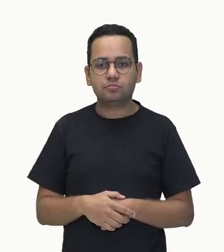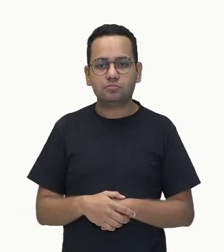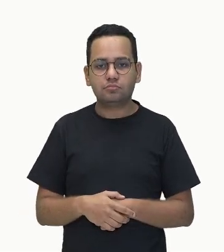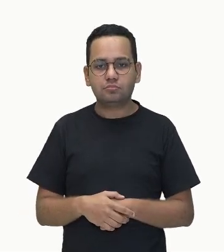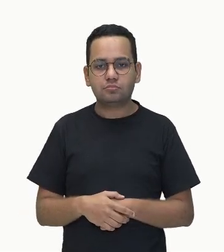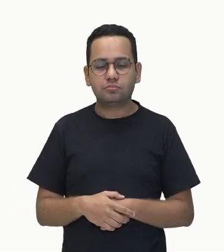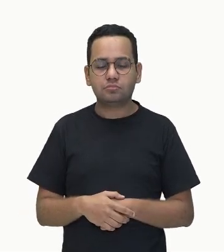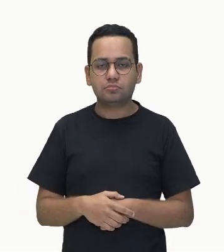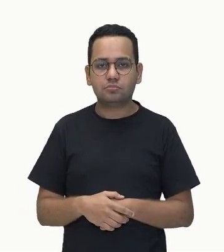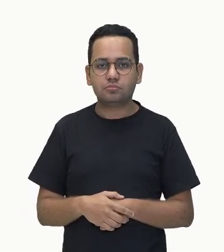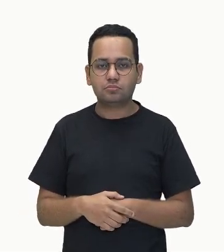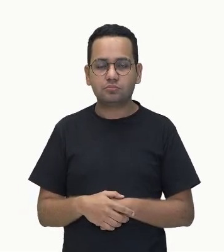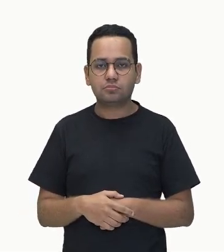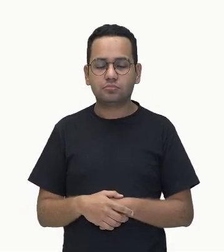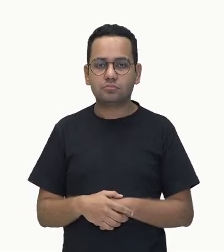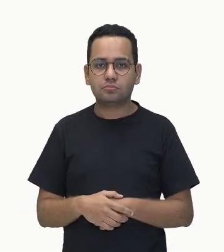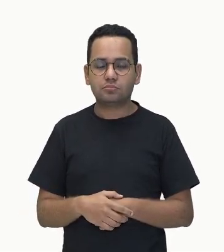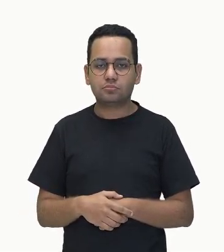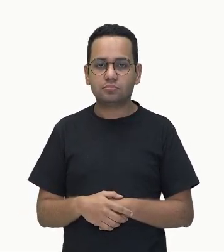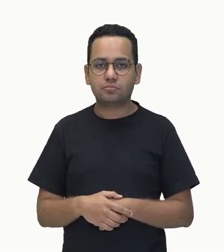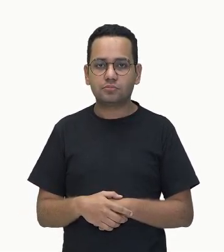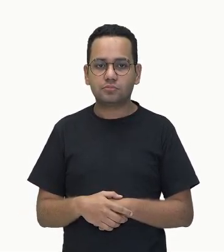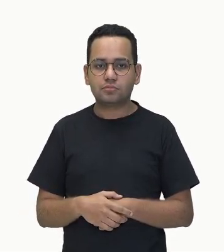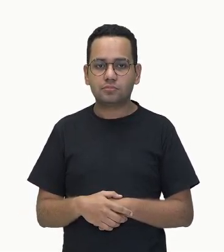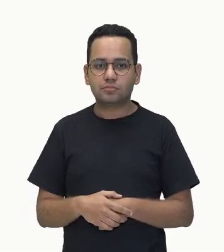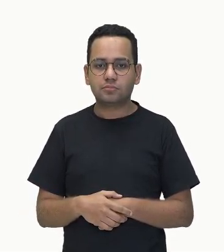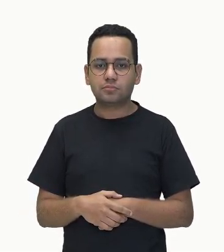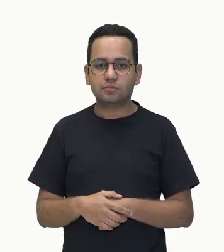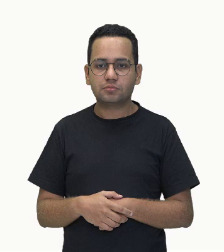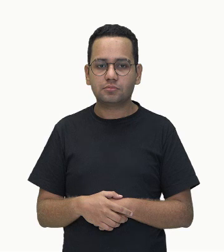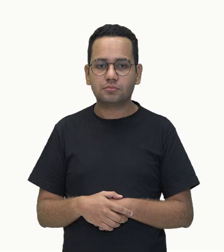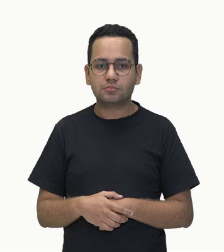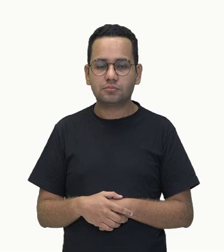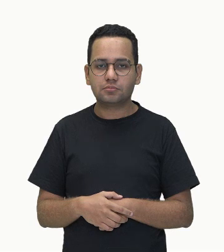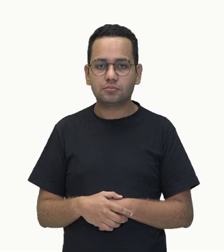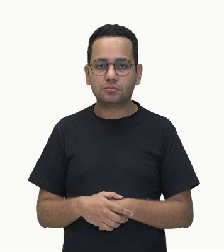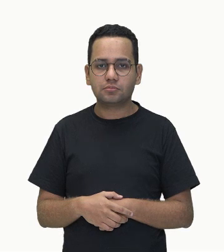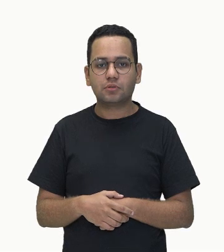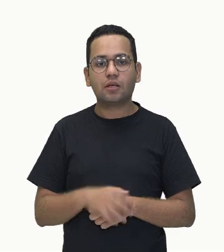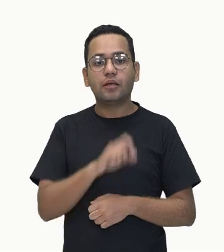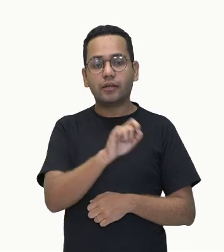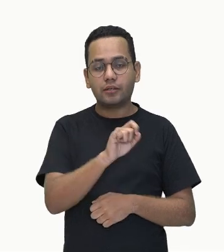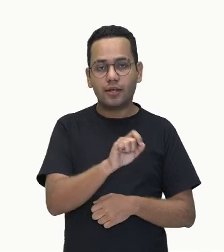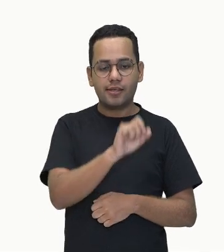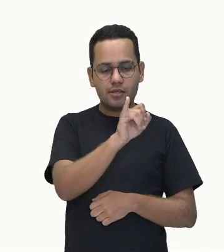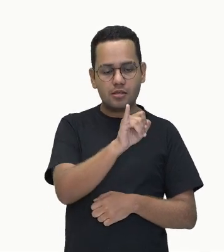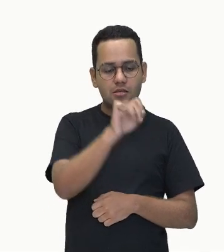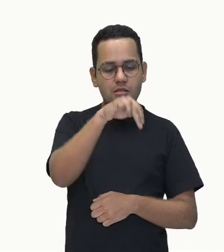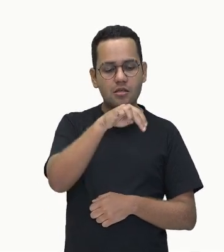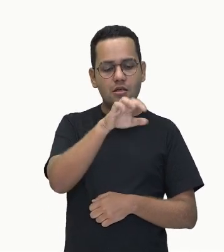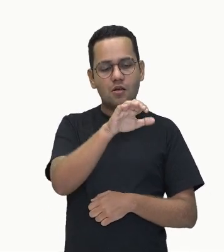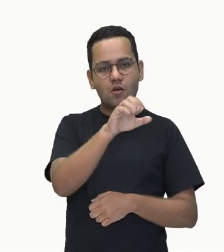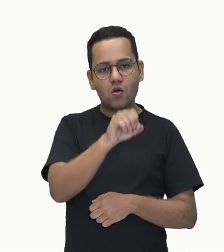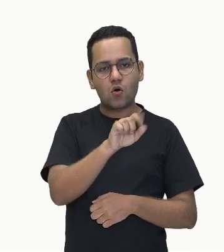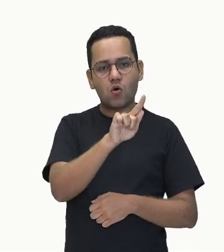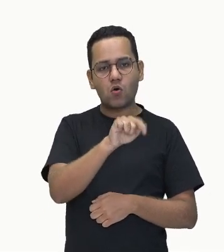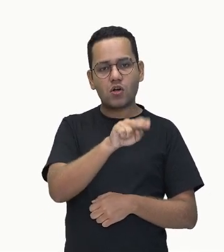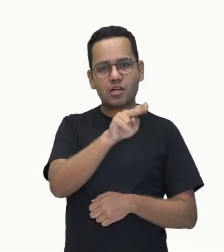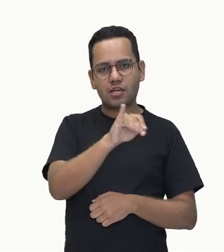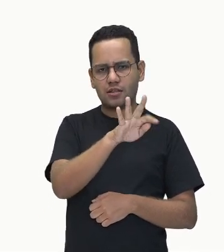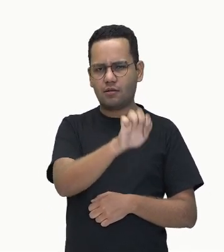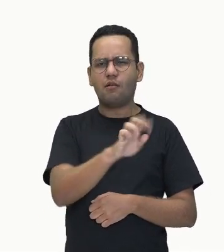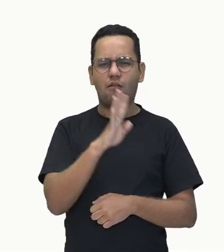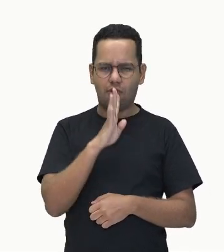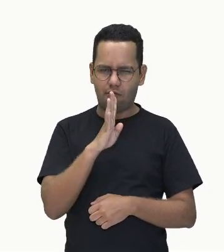de equação em que a incógnita incógnita você sabe